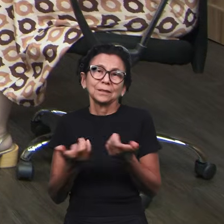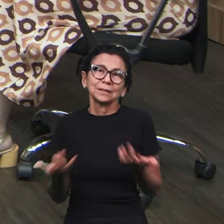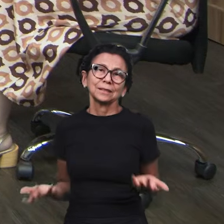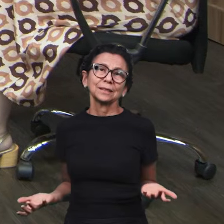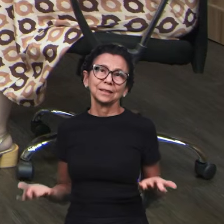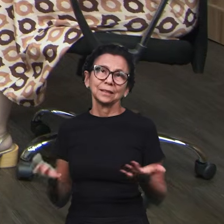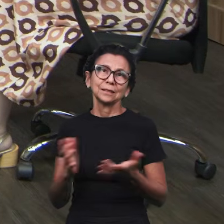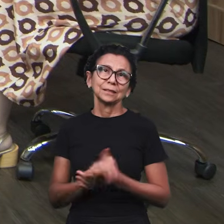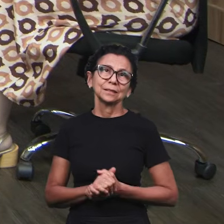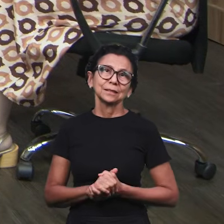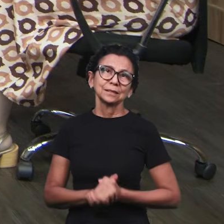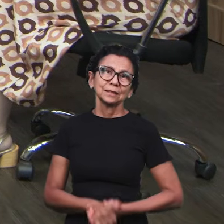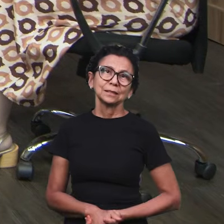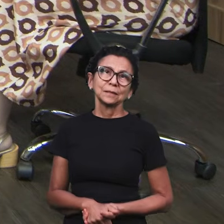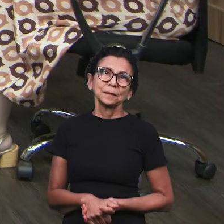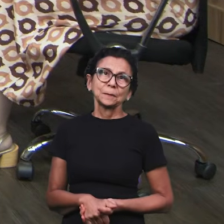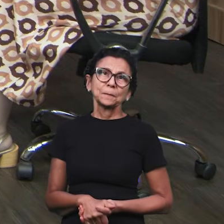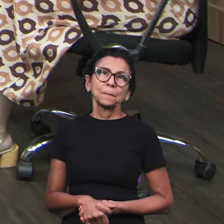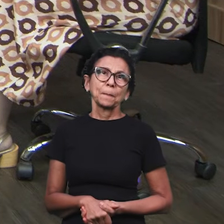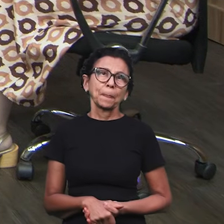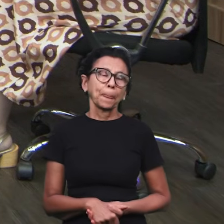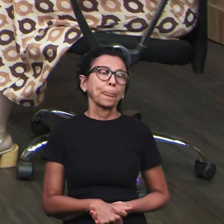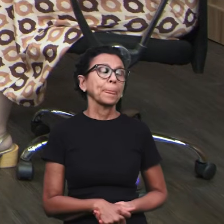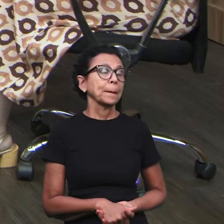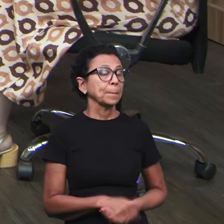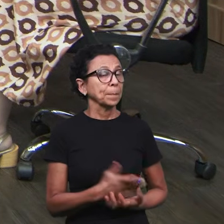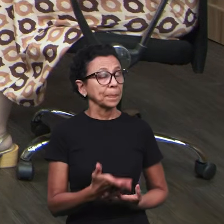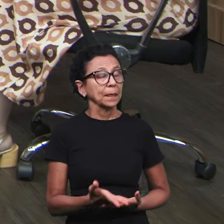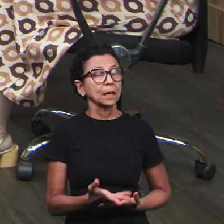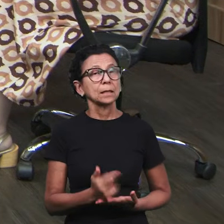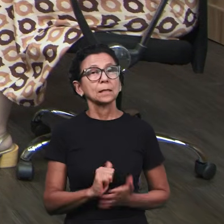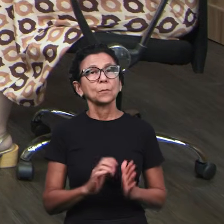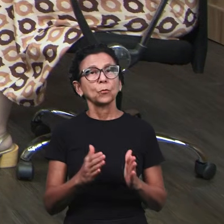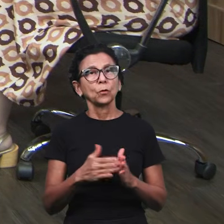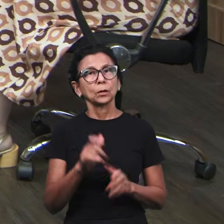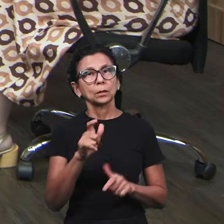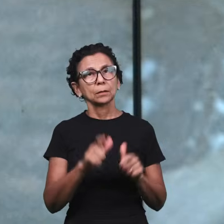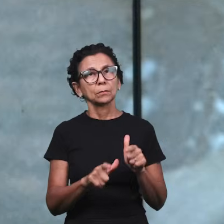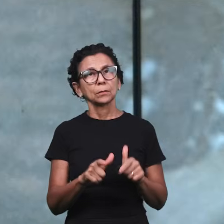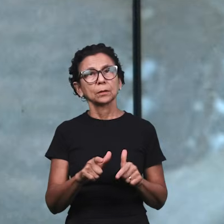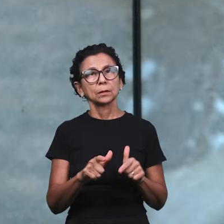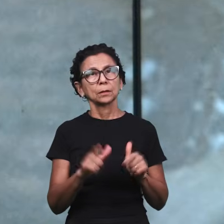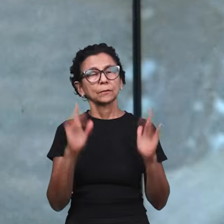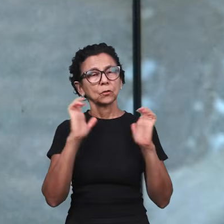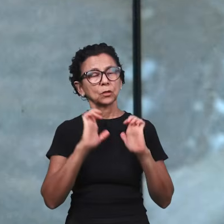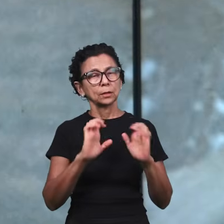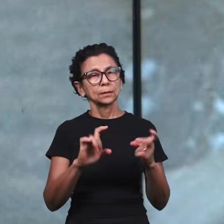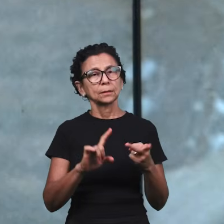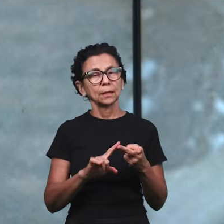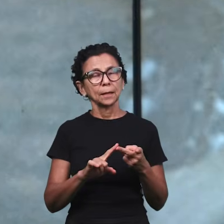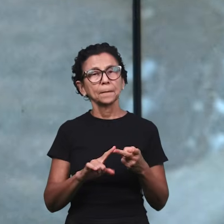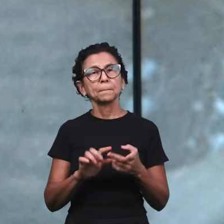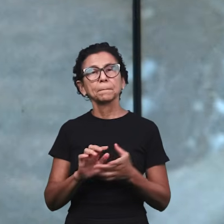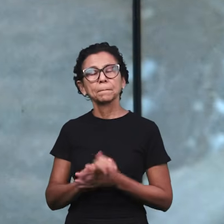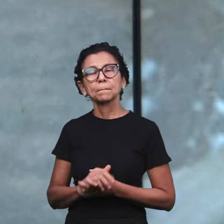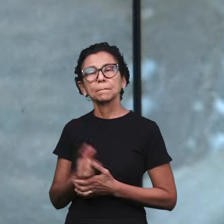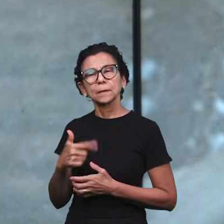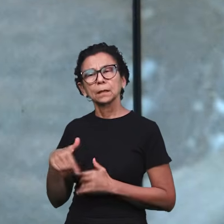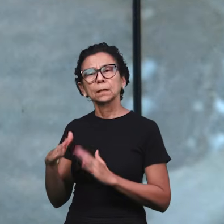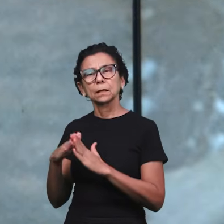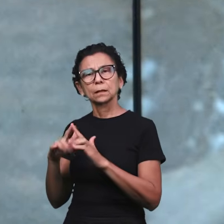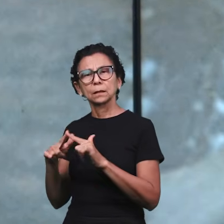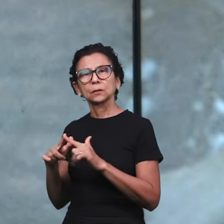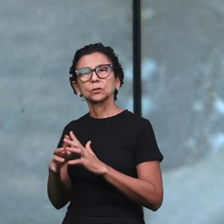perdendo a salvação, né? Tem que estar na igreja sempre, que puder, né, pastor? Isso. Amém. Agora os irmãos participam